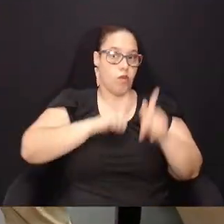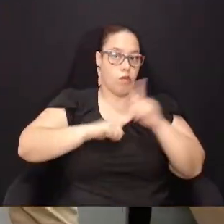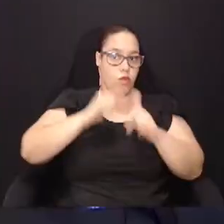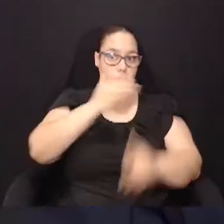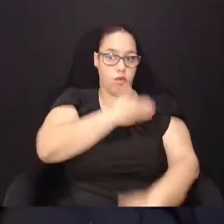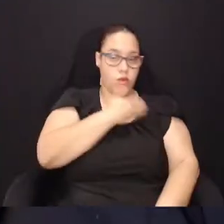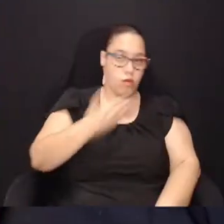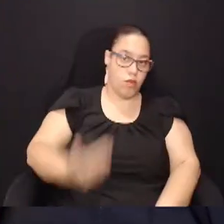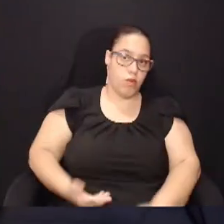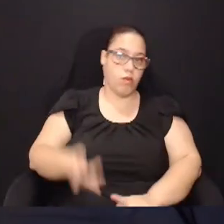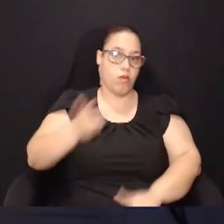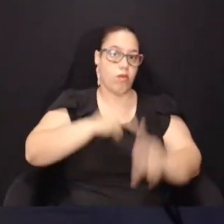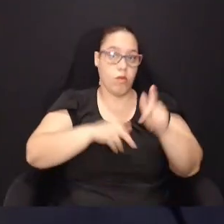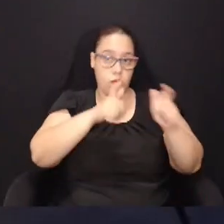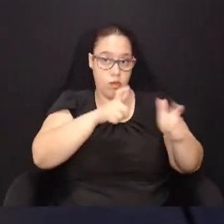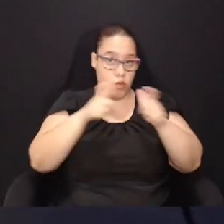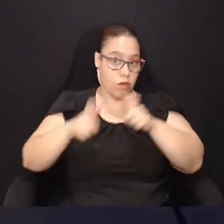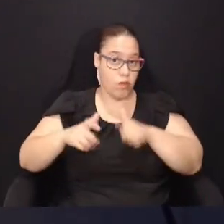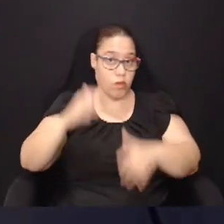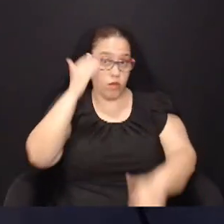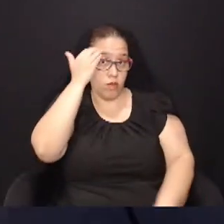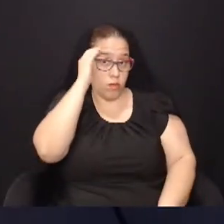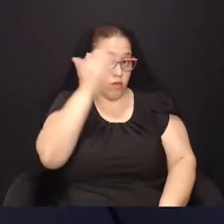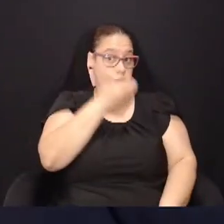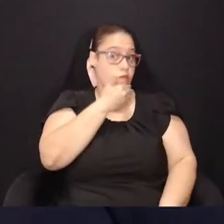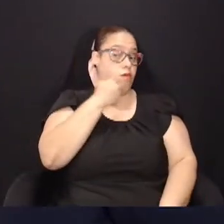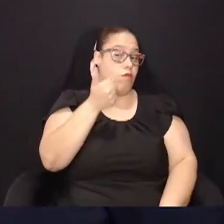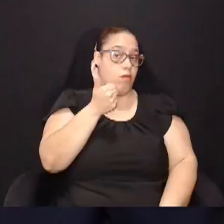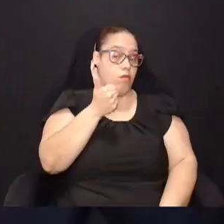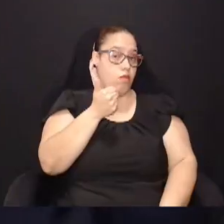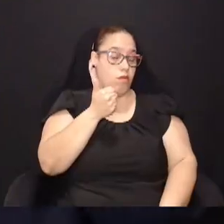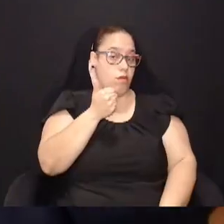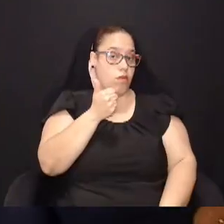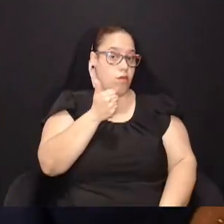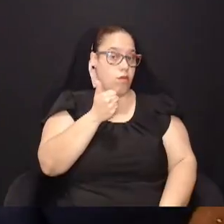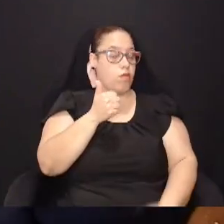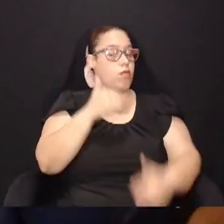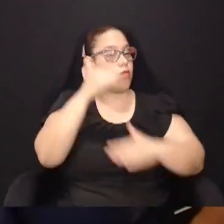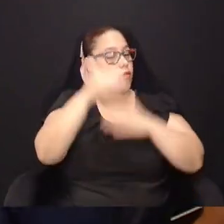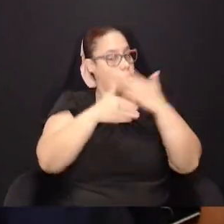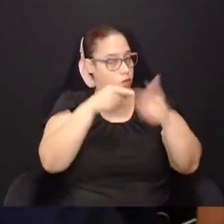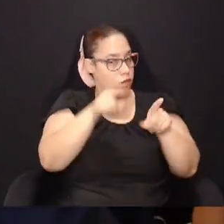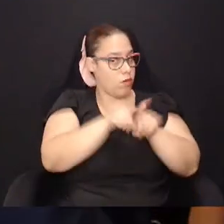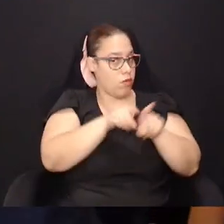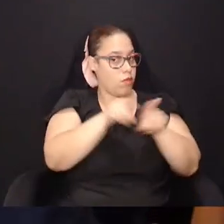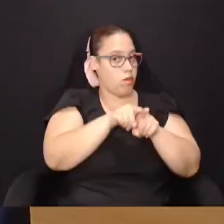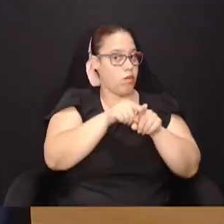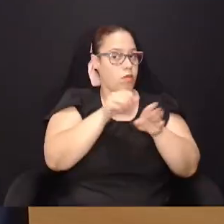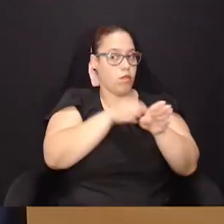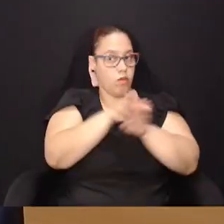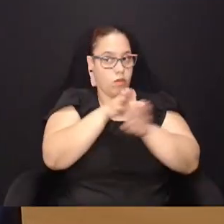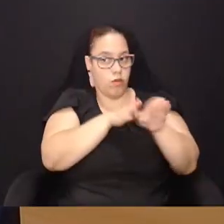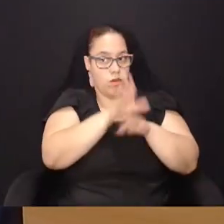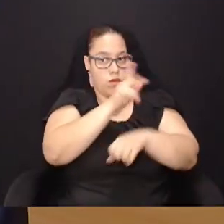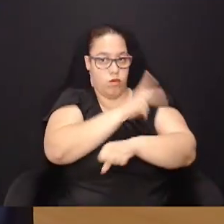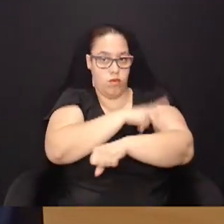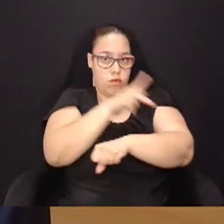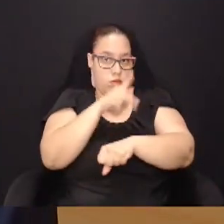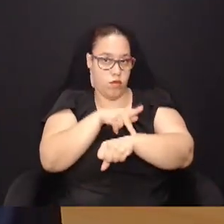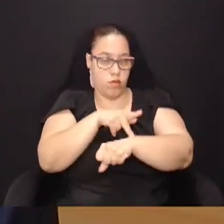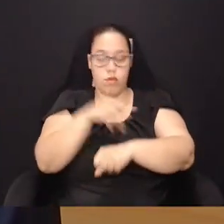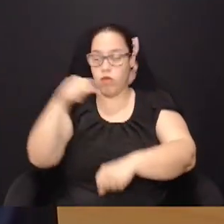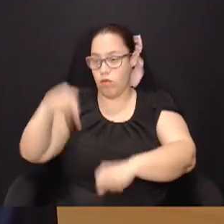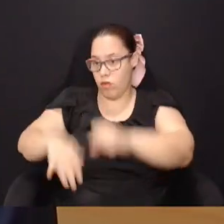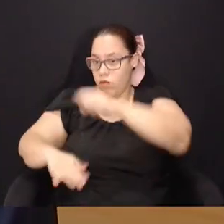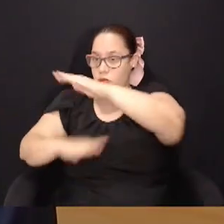população local entenda melhor o funcionamento, promovendo também uma orientação pedagógica. A Câmara Municipal